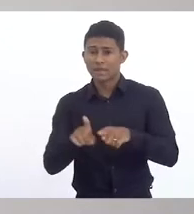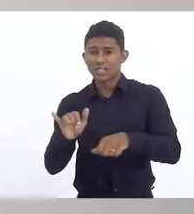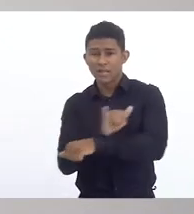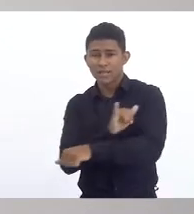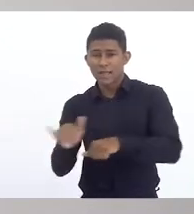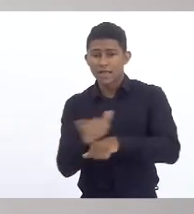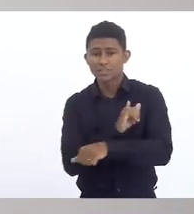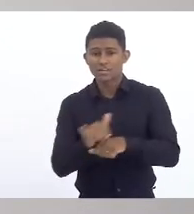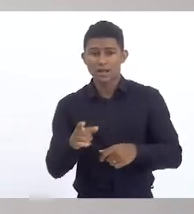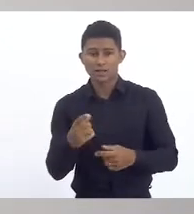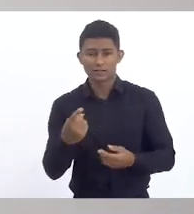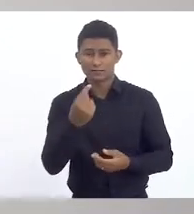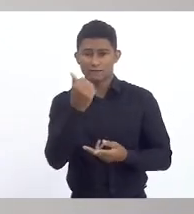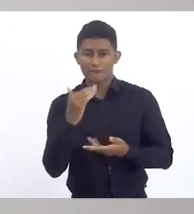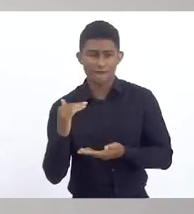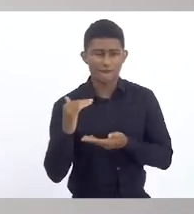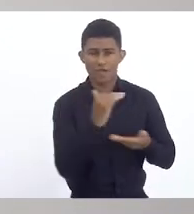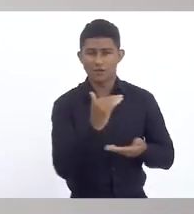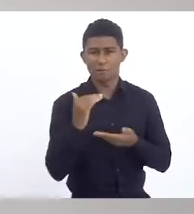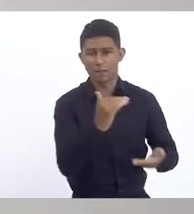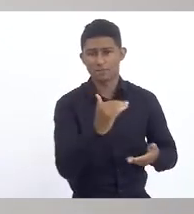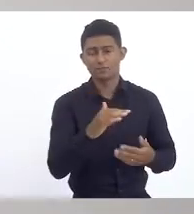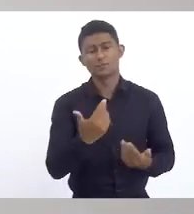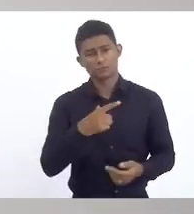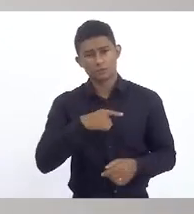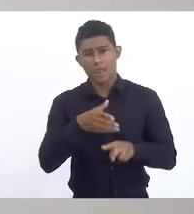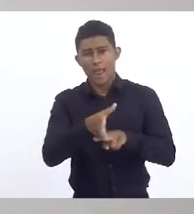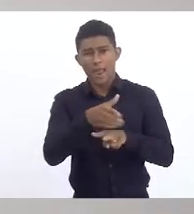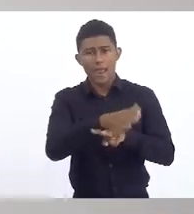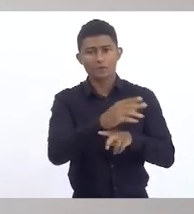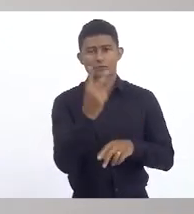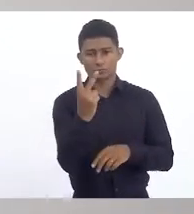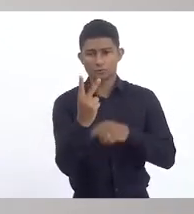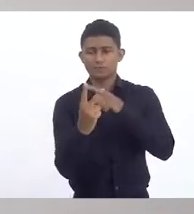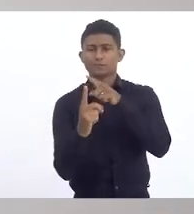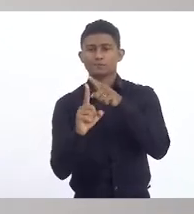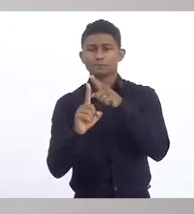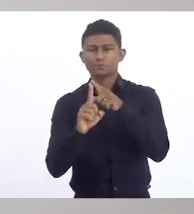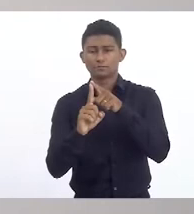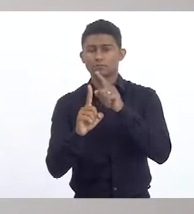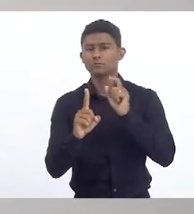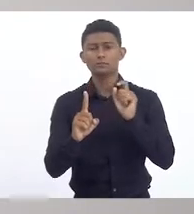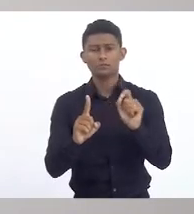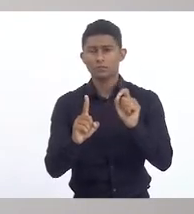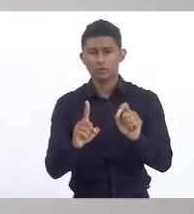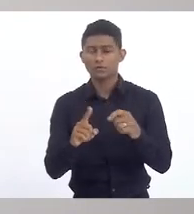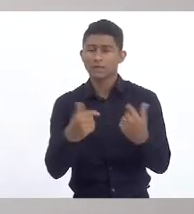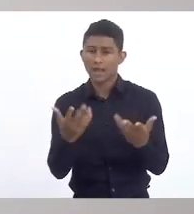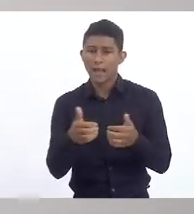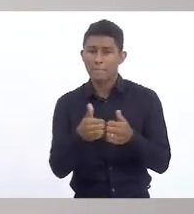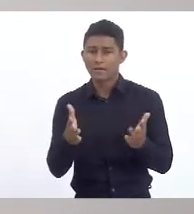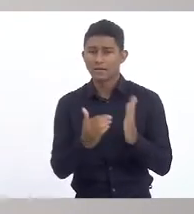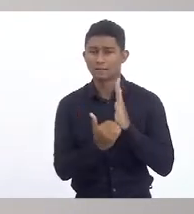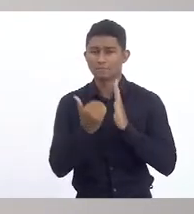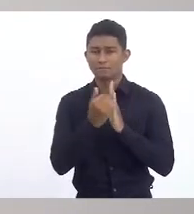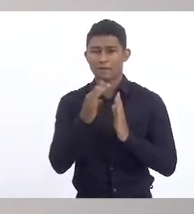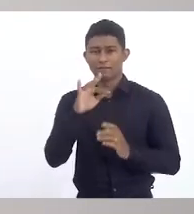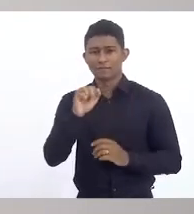investimento. Então, são dois eixos. Um, a busca de maior abertura de espaço fiscal,